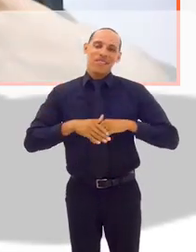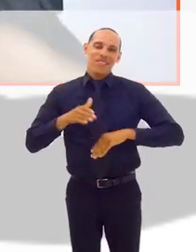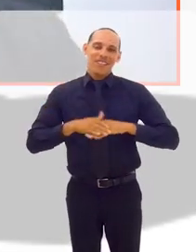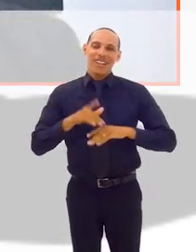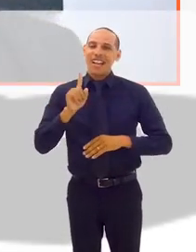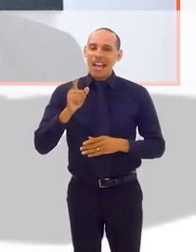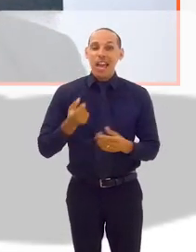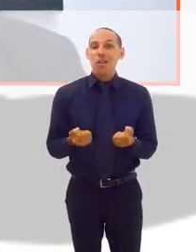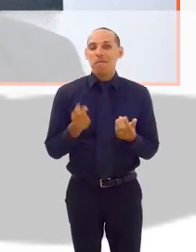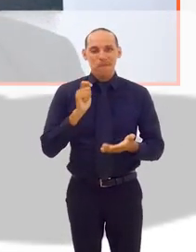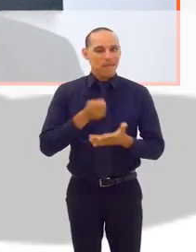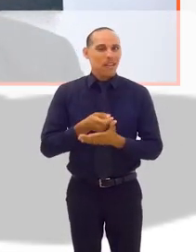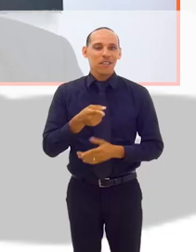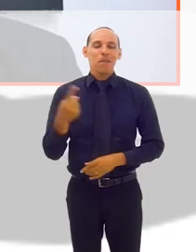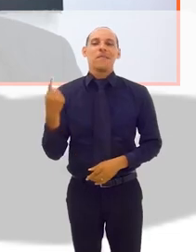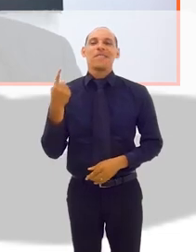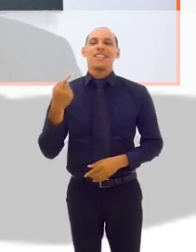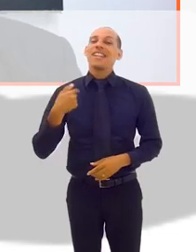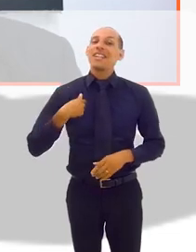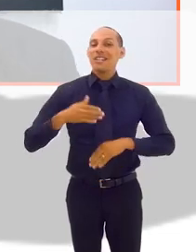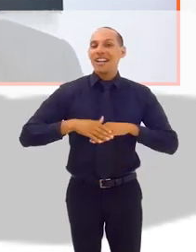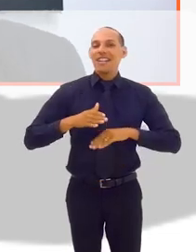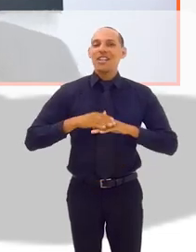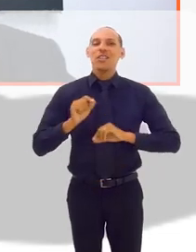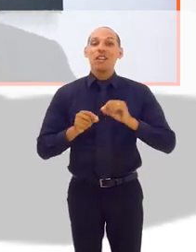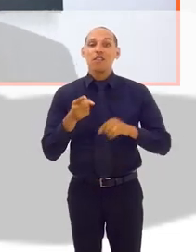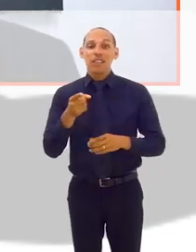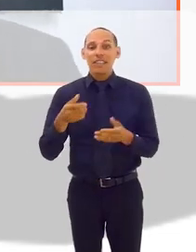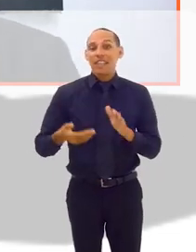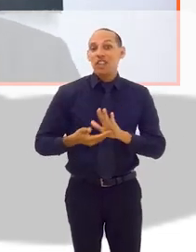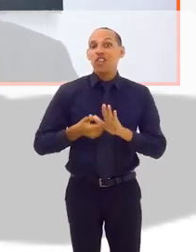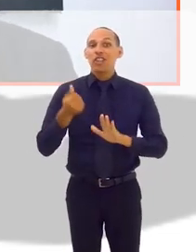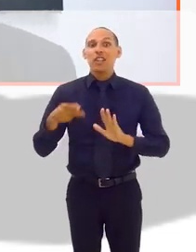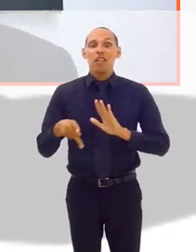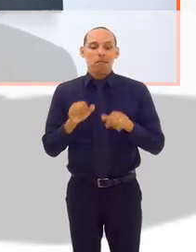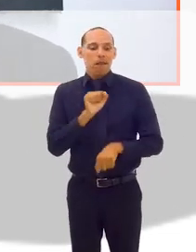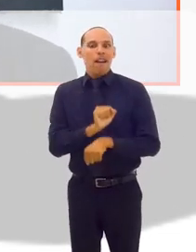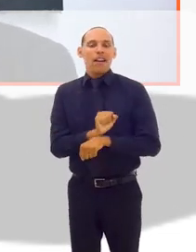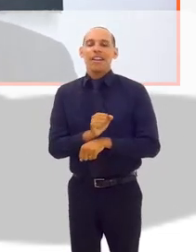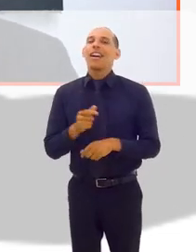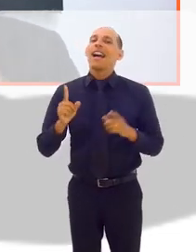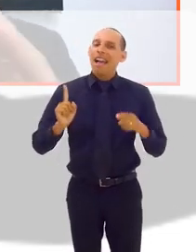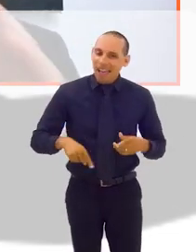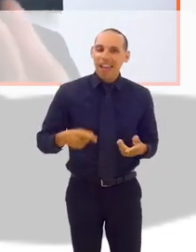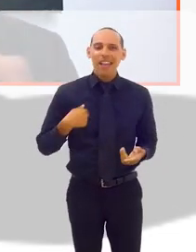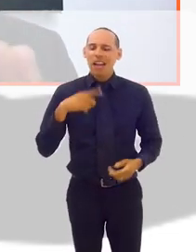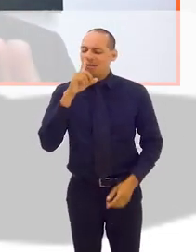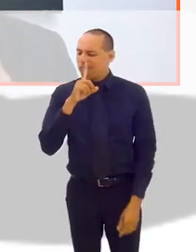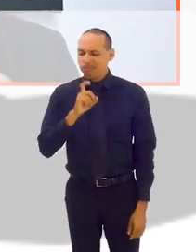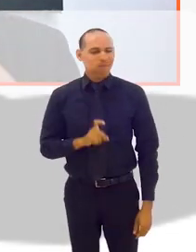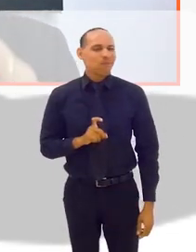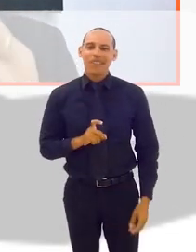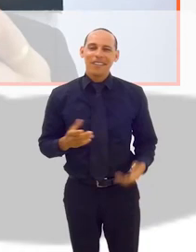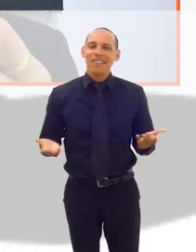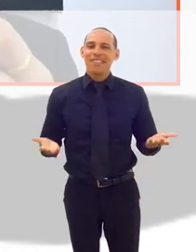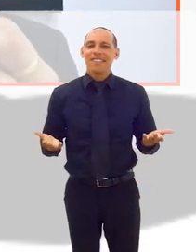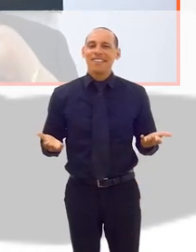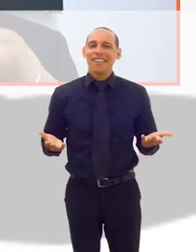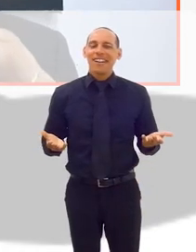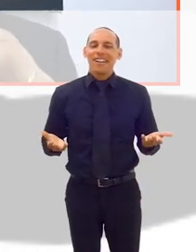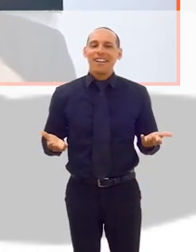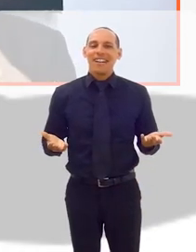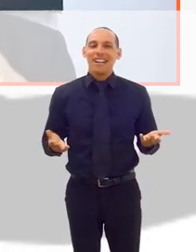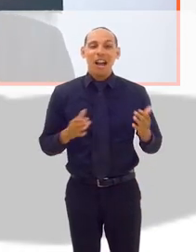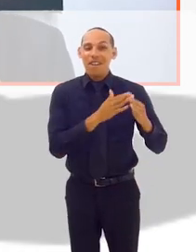É. E é o preço que você paga de ser pioneiro. Que quer dizer, fazendo, porque assim, você está tirando da inércia. Eu estava depressivo. E esse